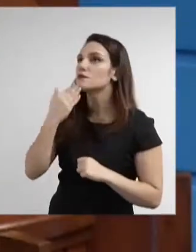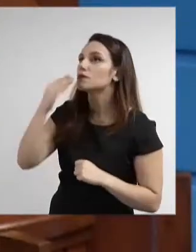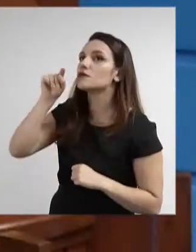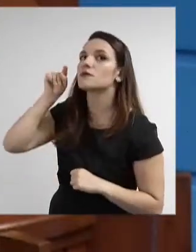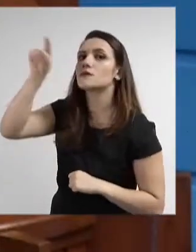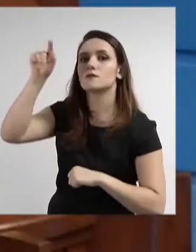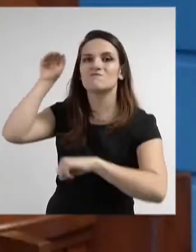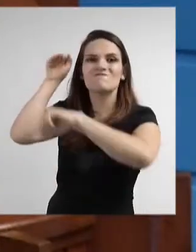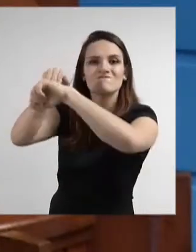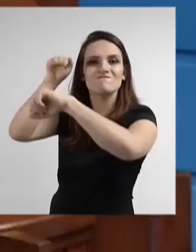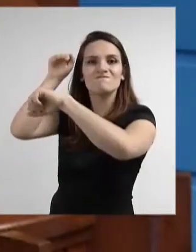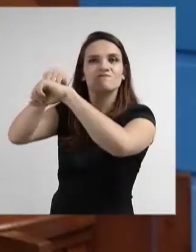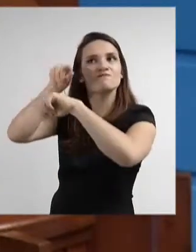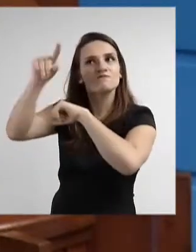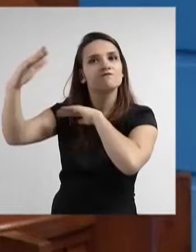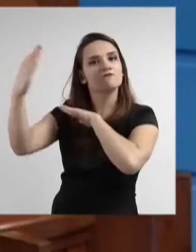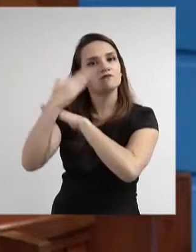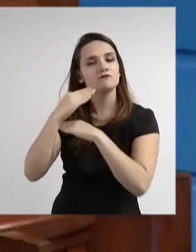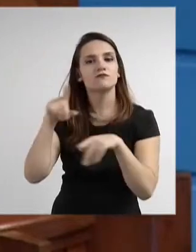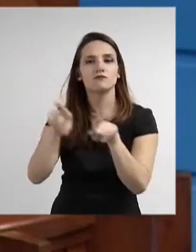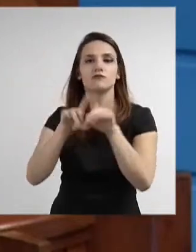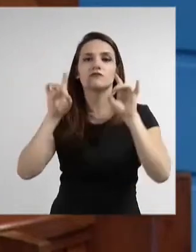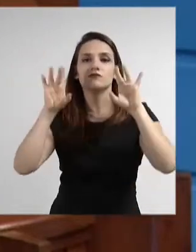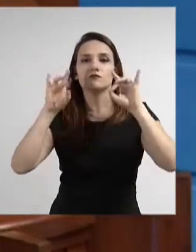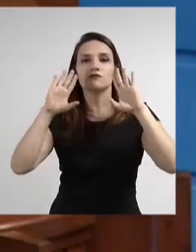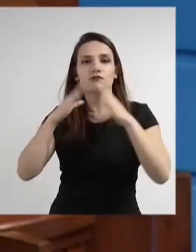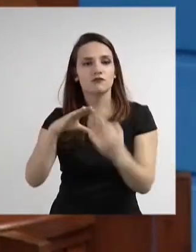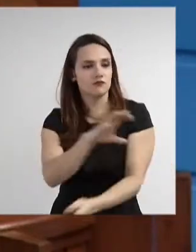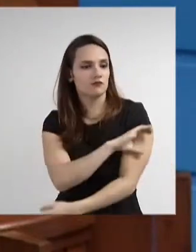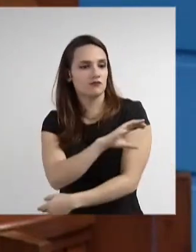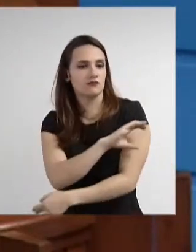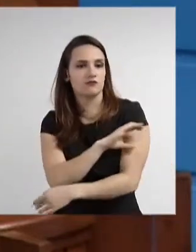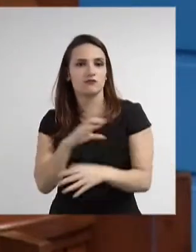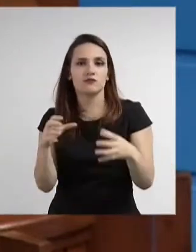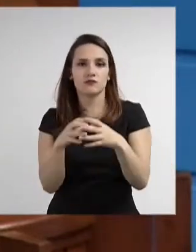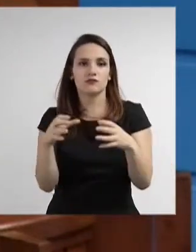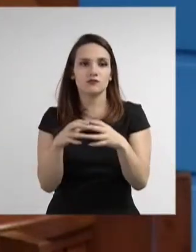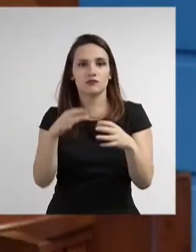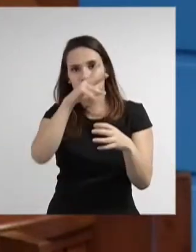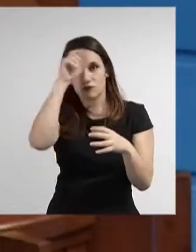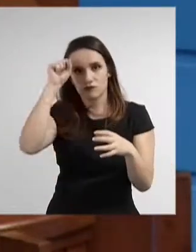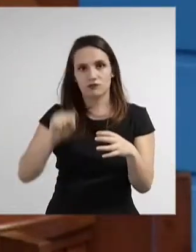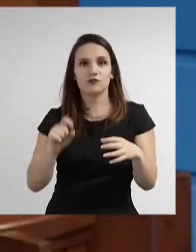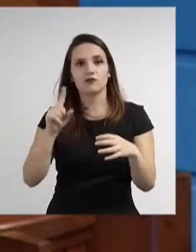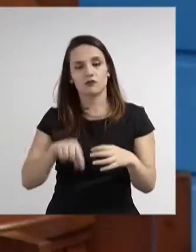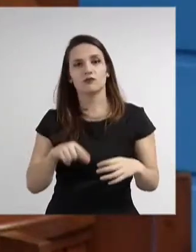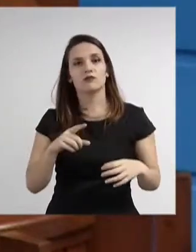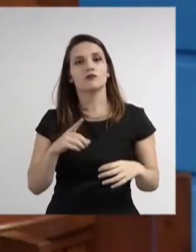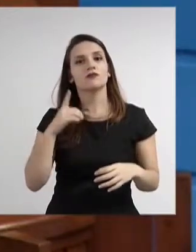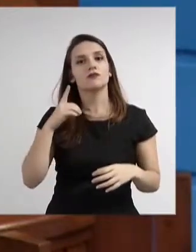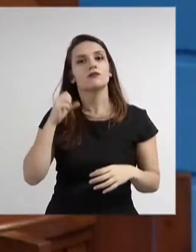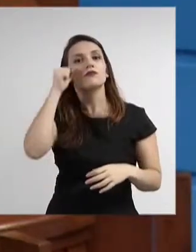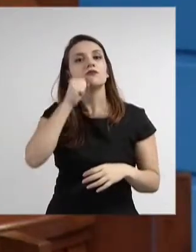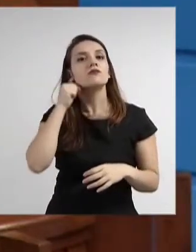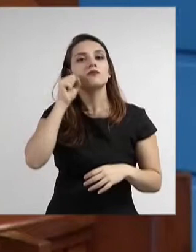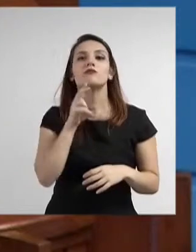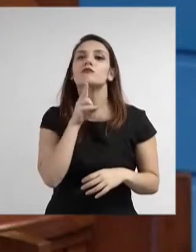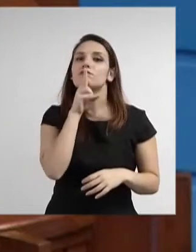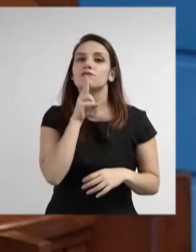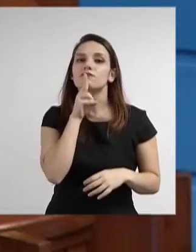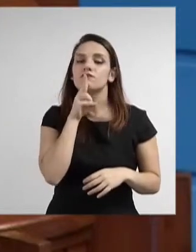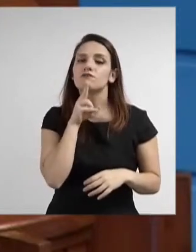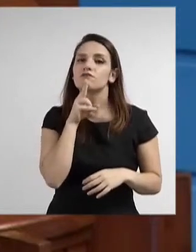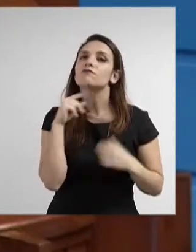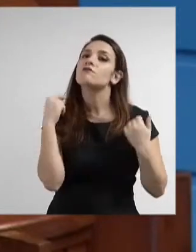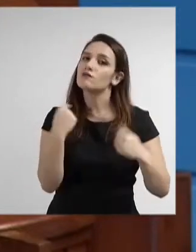e principalmente, especialmente ao coordenador de bancada do Mato Grosso do Sul, que é o senador Nelsinho Trade, que ele possa